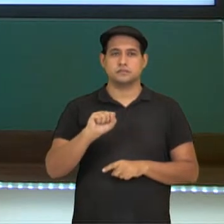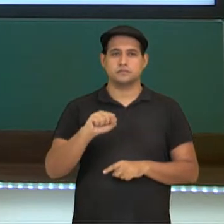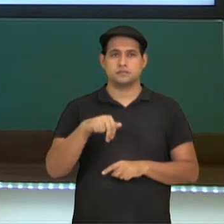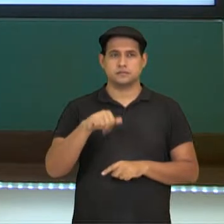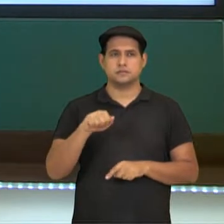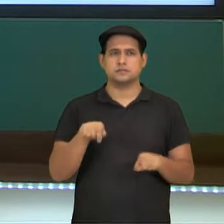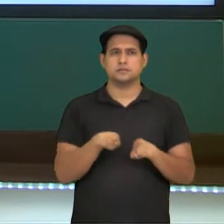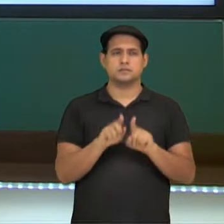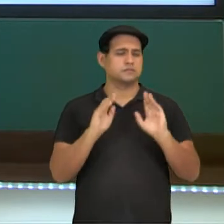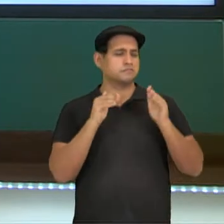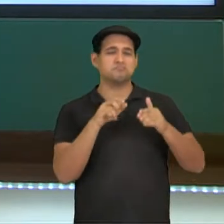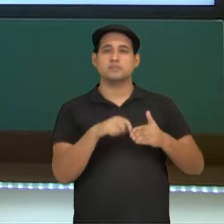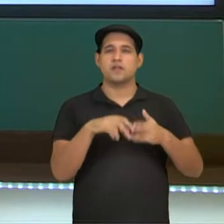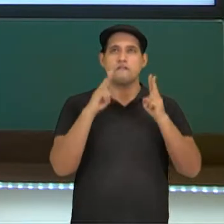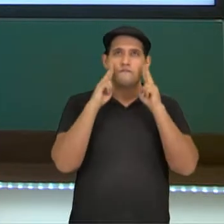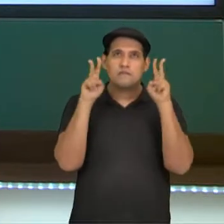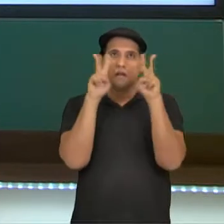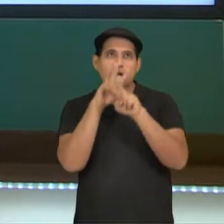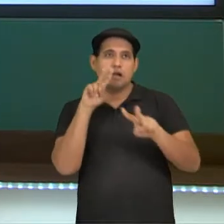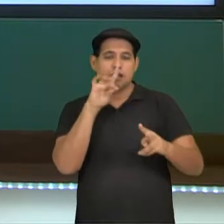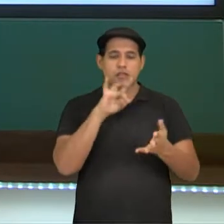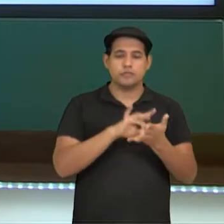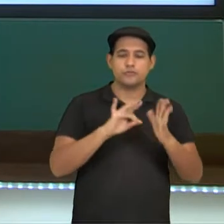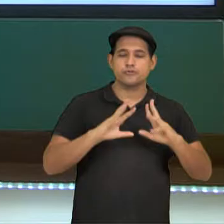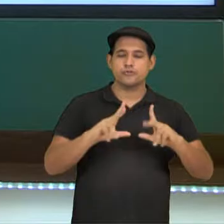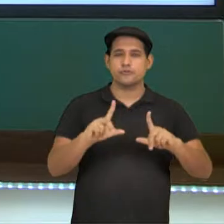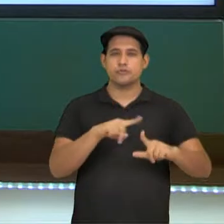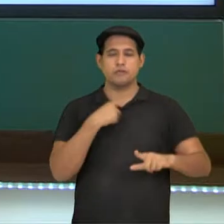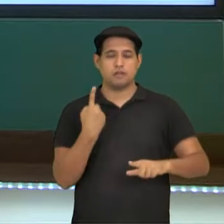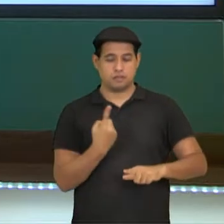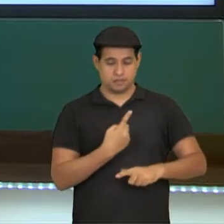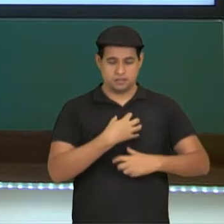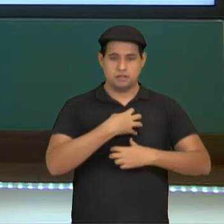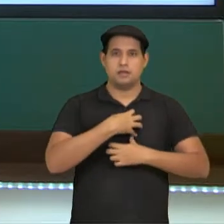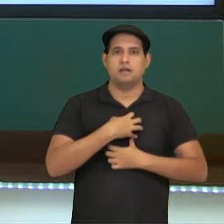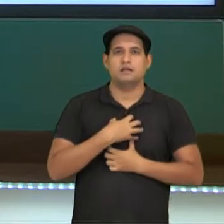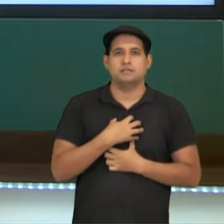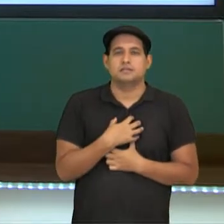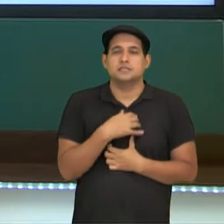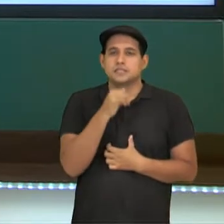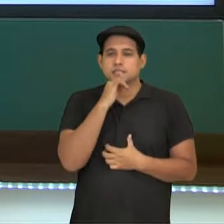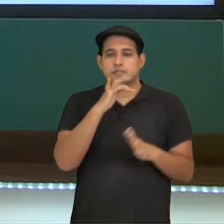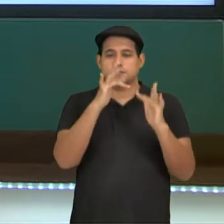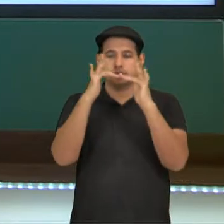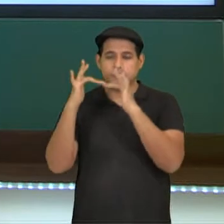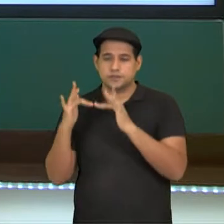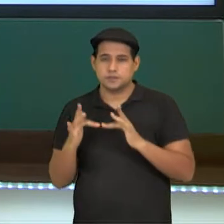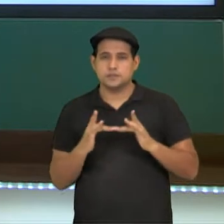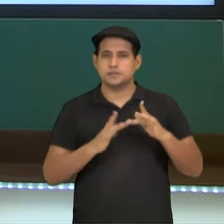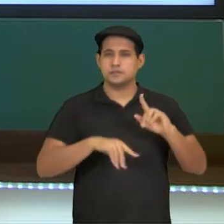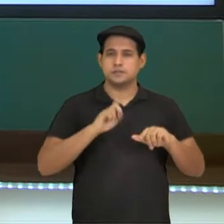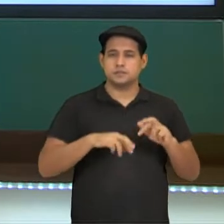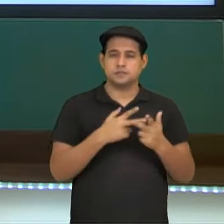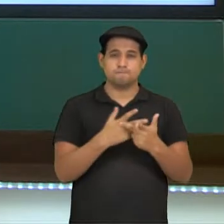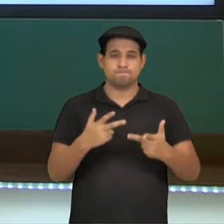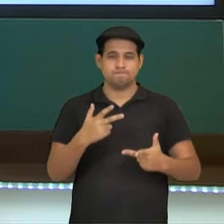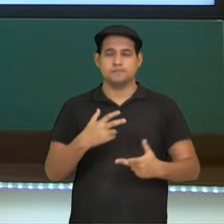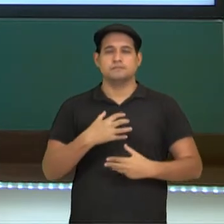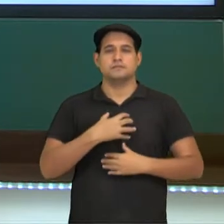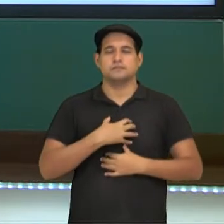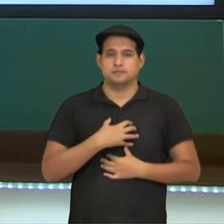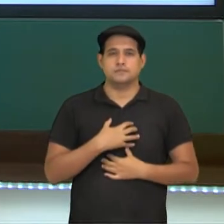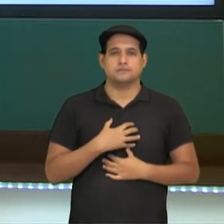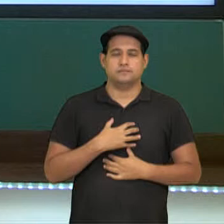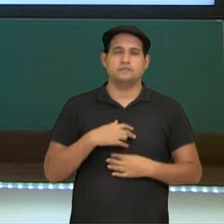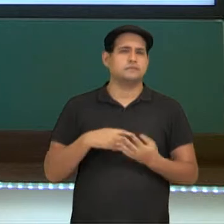e ela é focada para a visão realista de tudo que nos cerca, tanto das relações como objetos e sentimentos, tá?